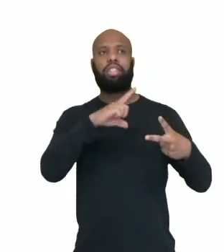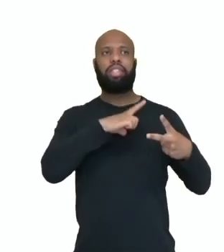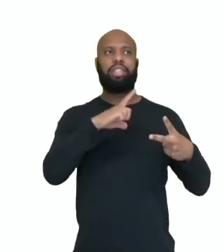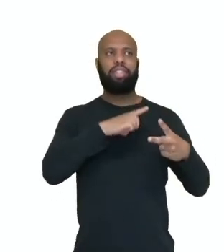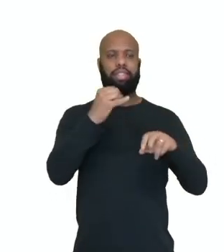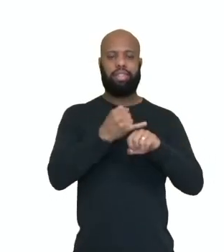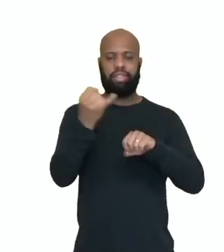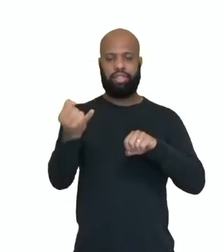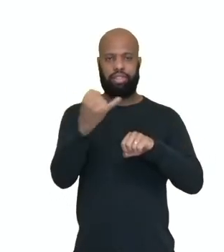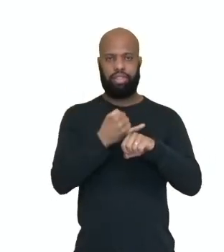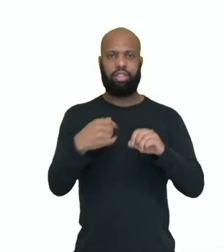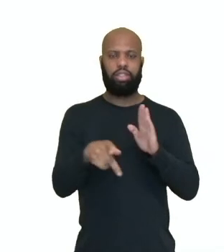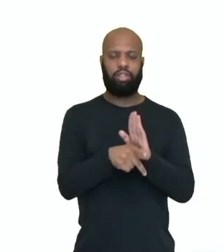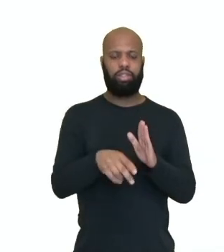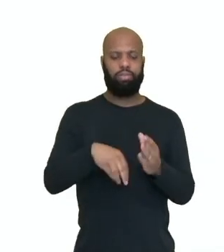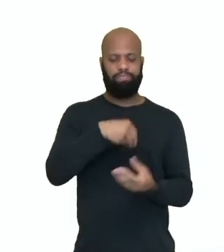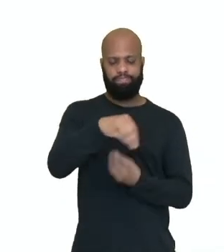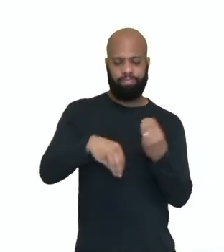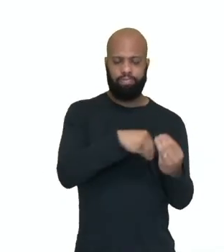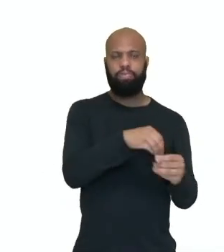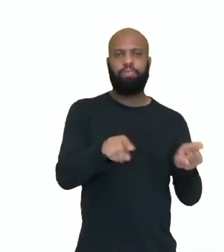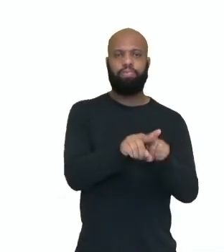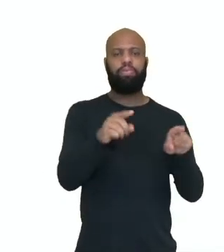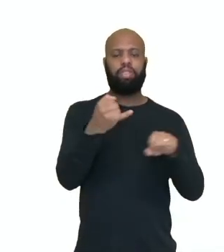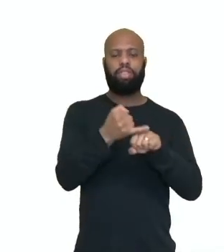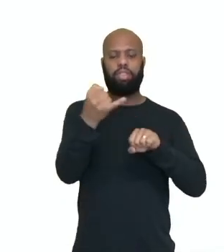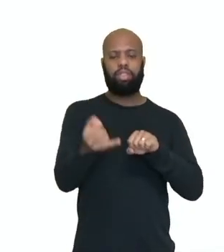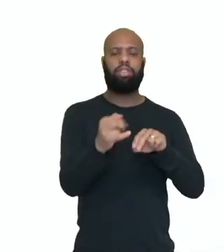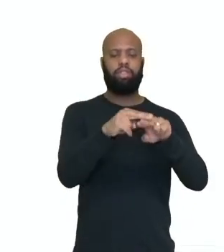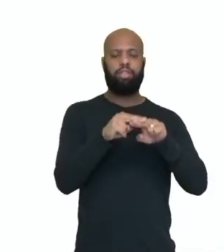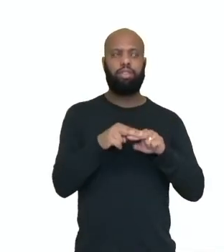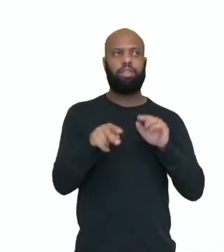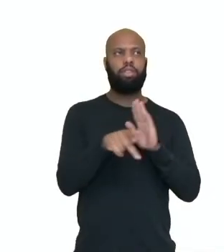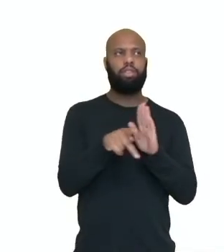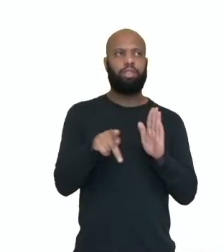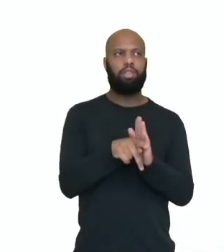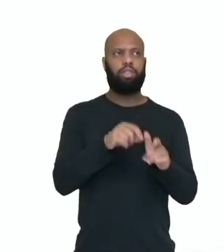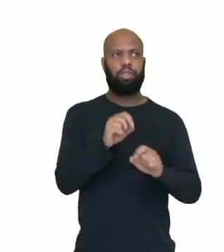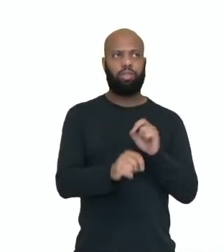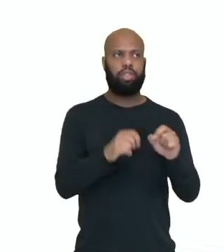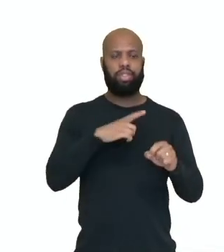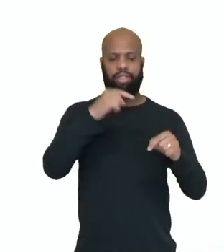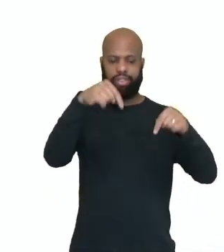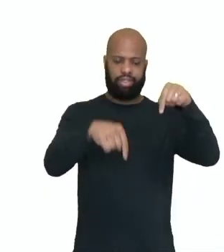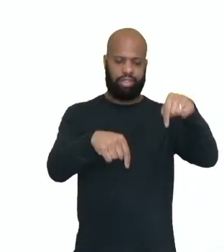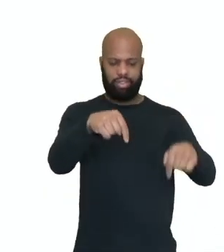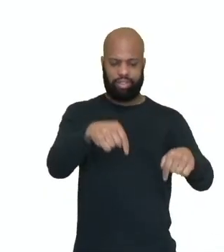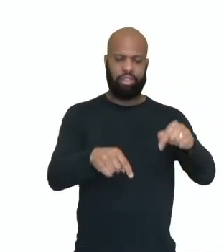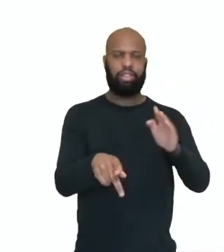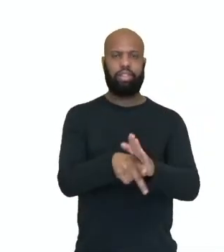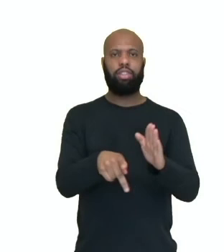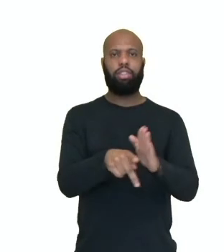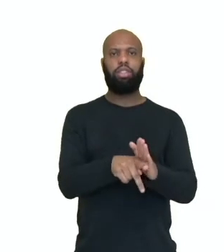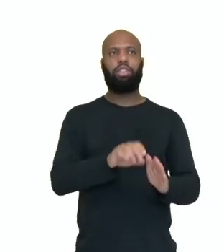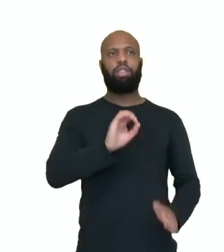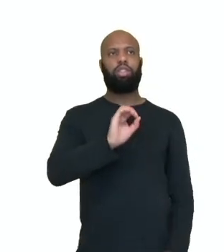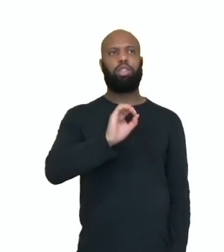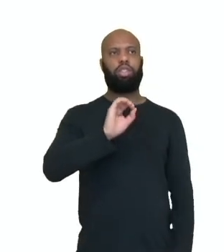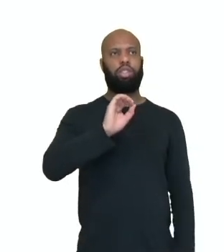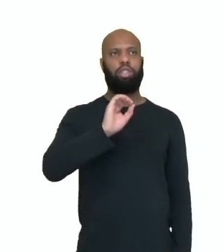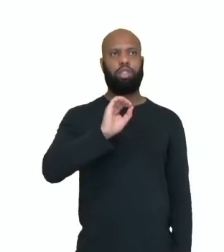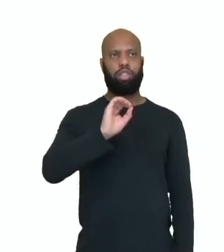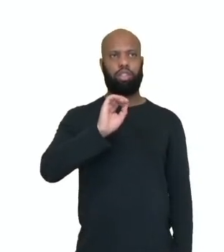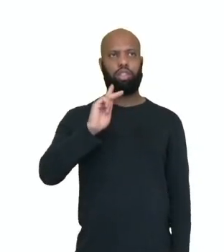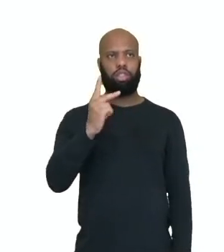íons da substância dissolvida, os íons provenientes lá da autonização da água, que é o H+, e o OH-.